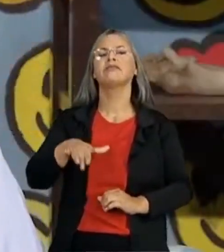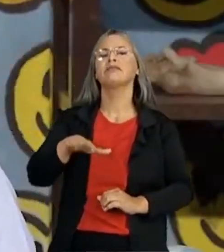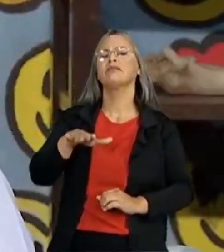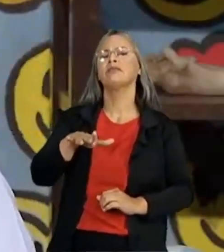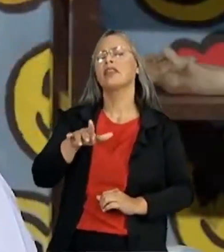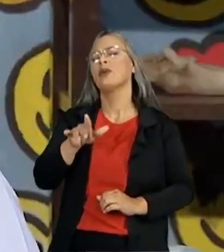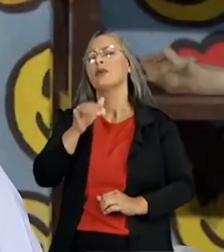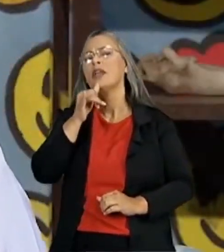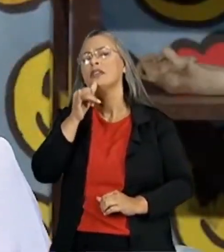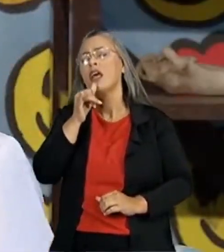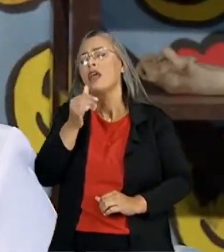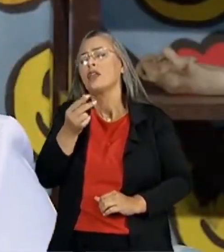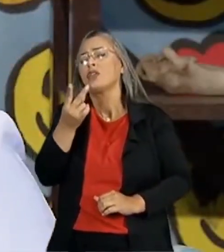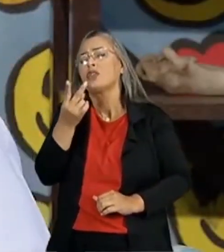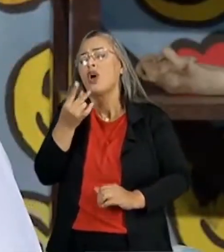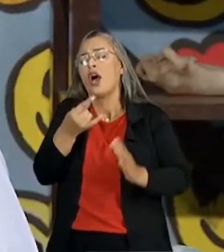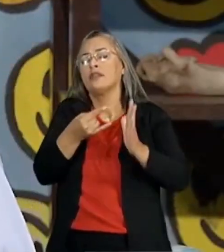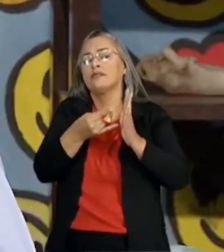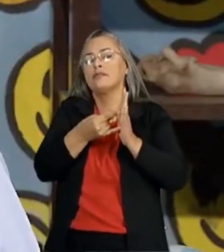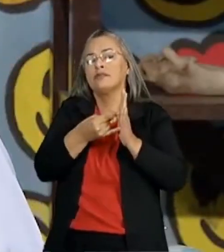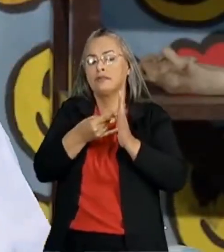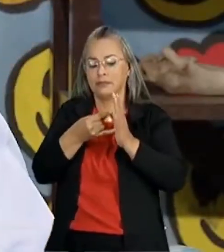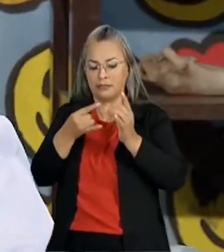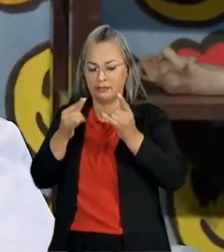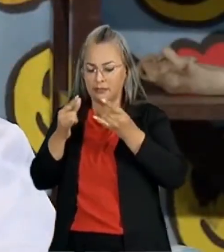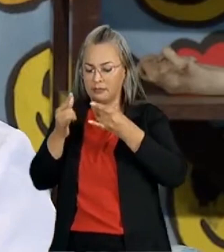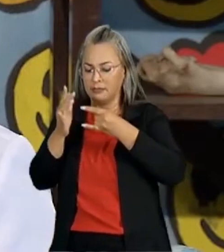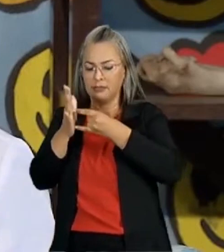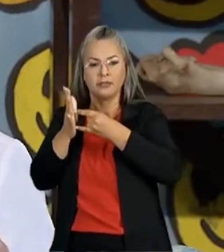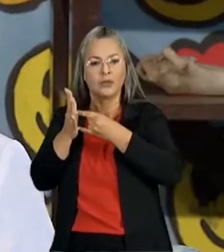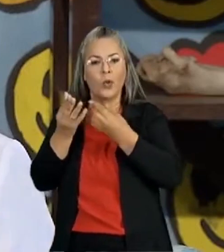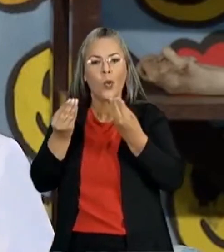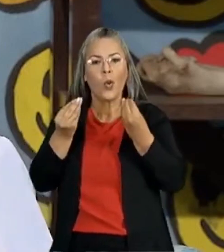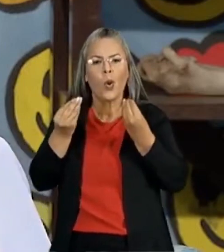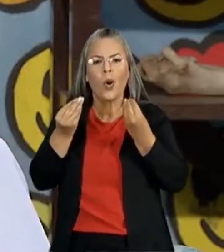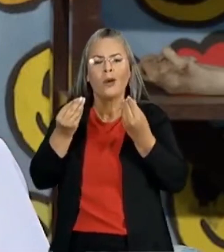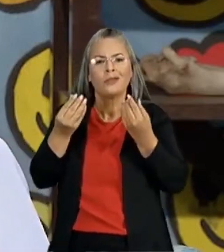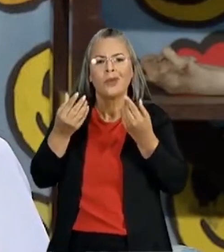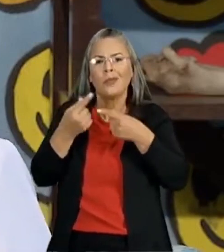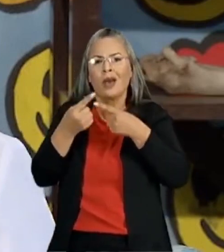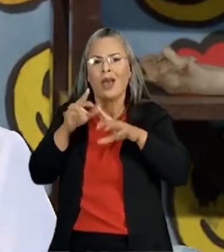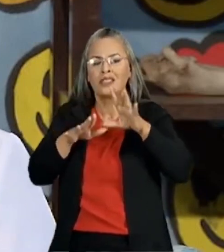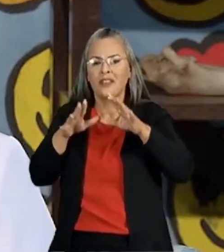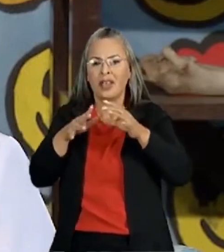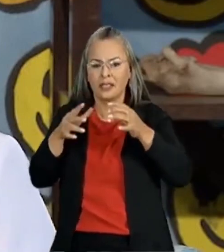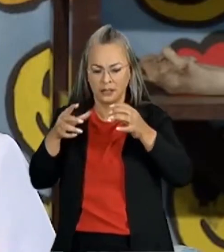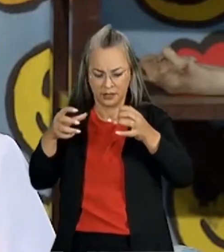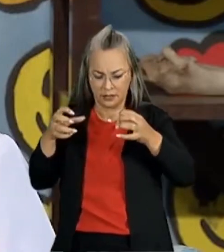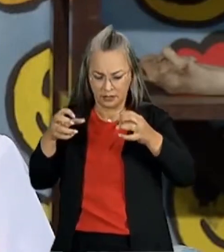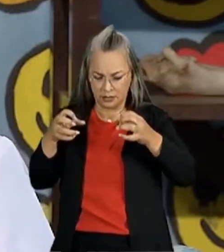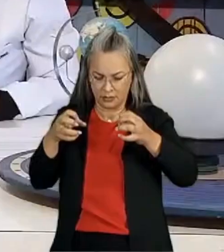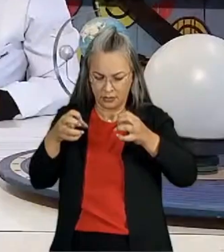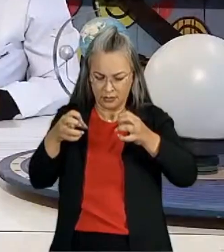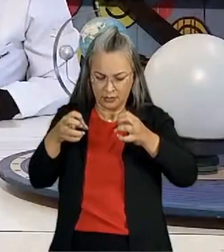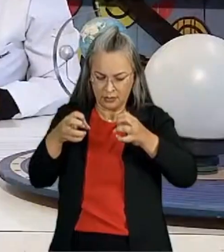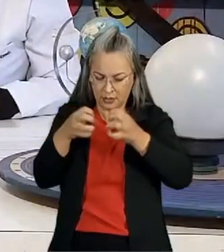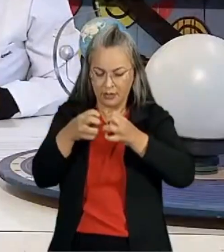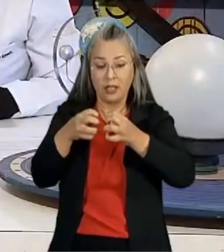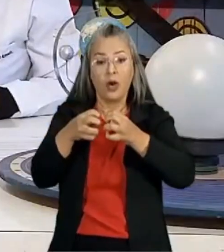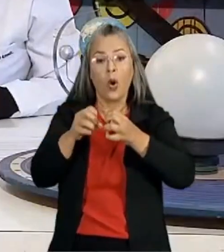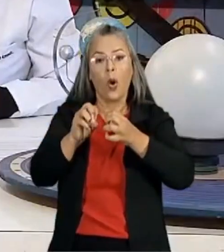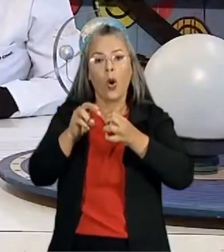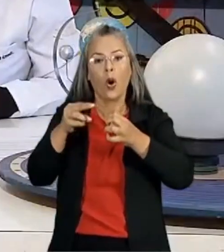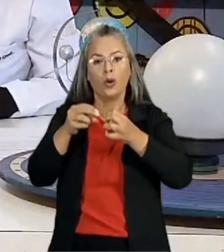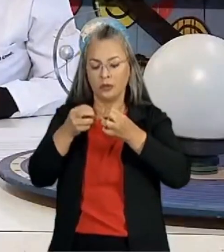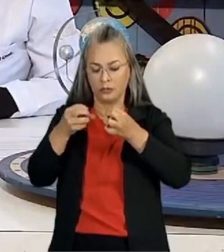estamos com dois ímãs, como a gente explicar a atração e a repulsão entre seus polos? Essa resposta